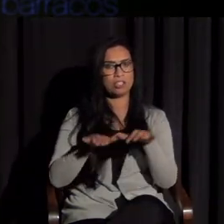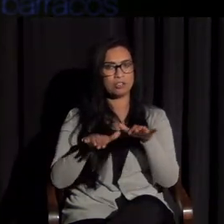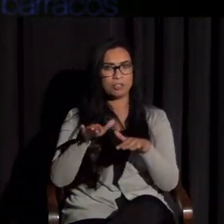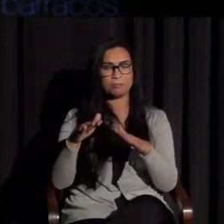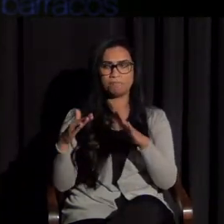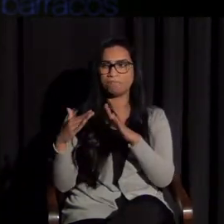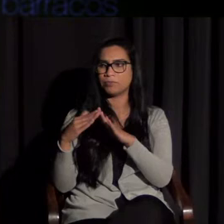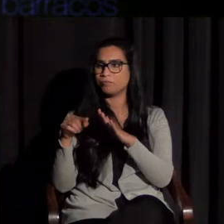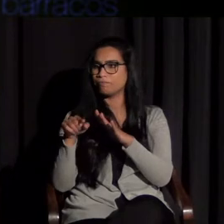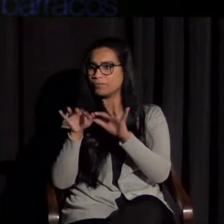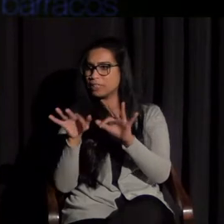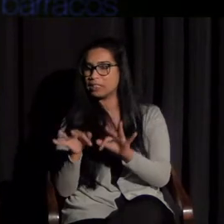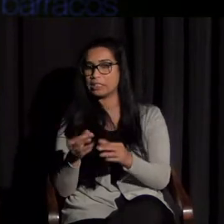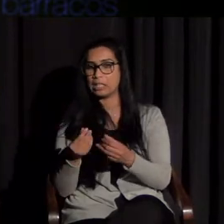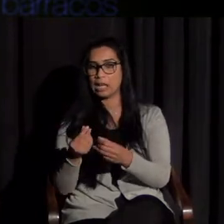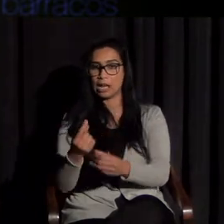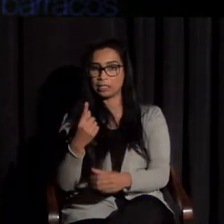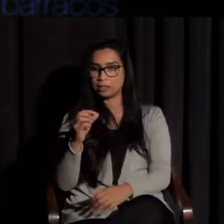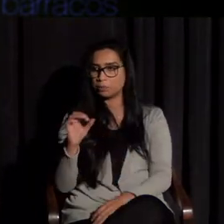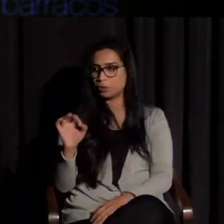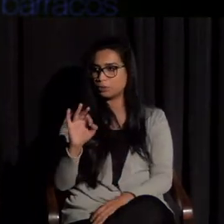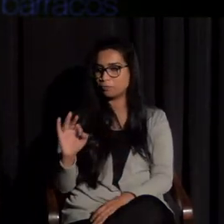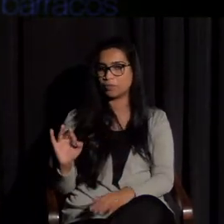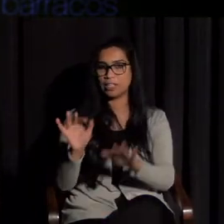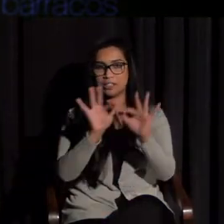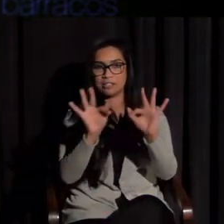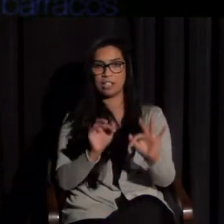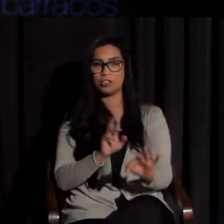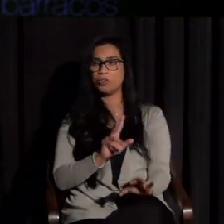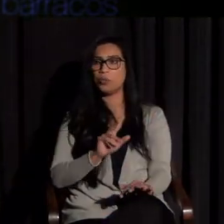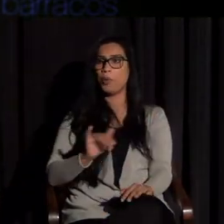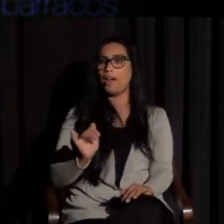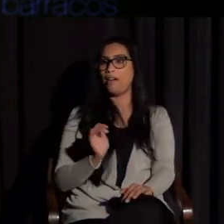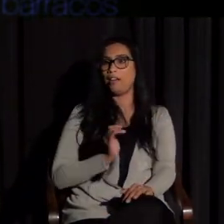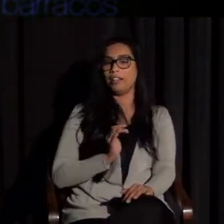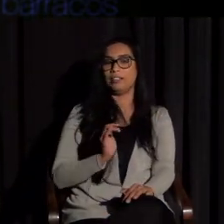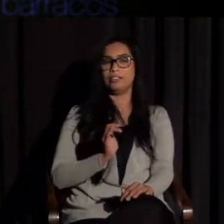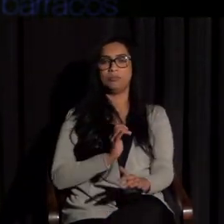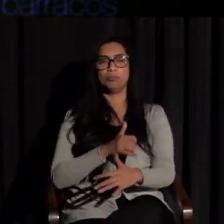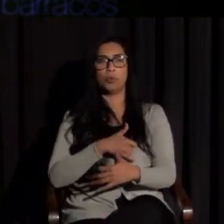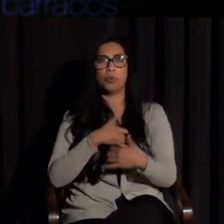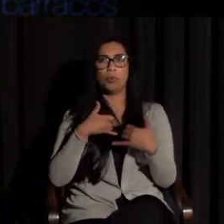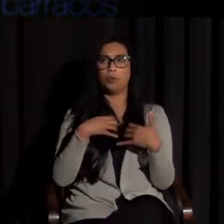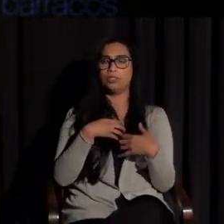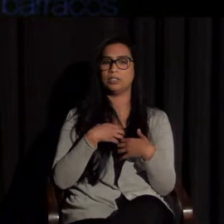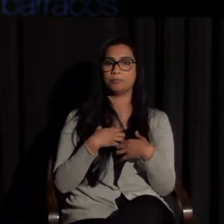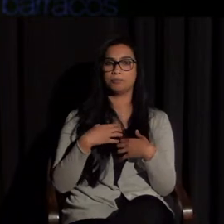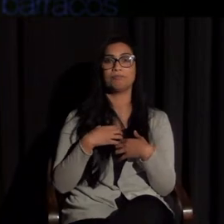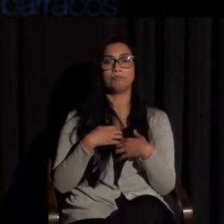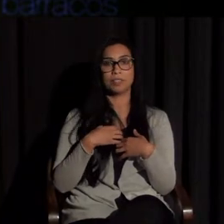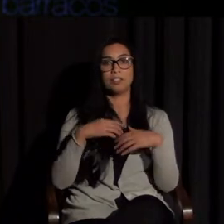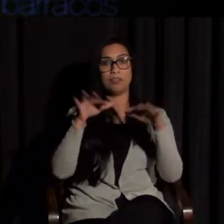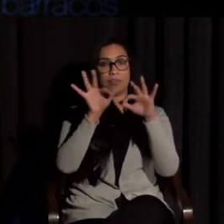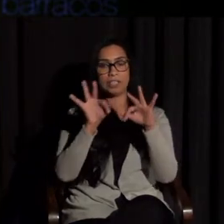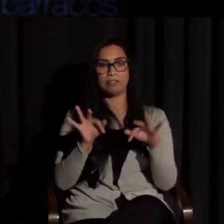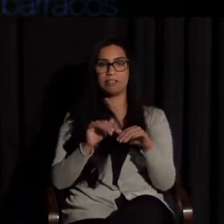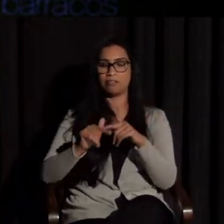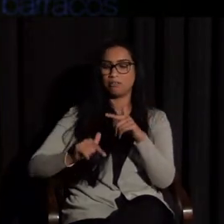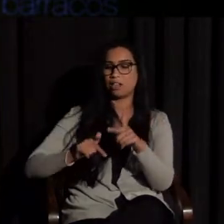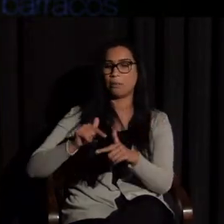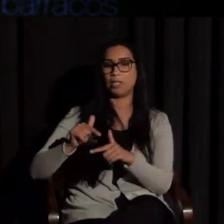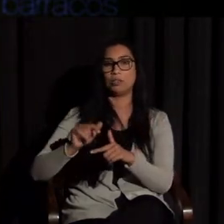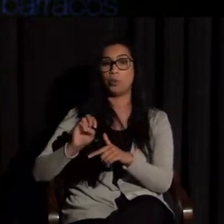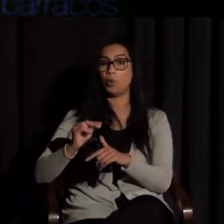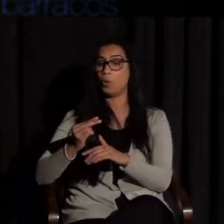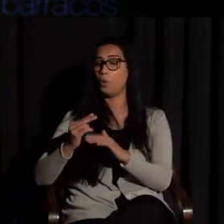uma vida mais feliz. Felicidade não é luxo, não é uma compra de altas cifras. Para nós, trabalhadoras sem teto,